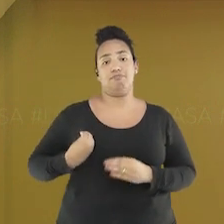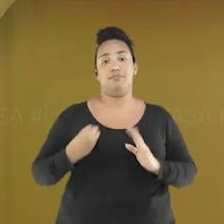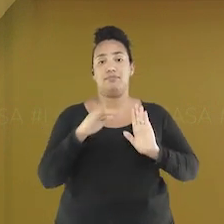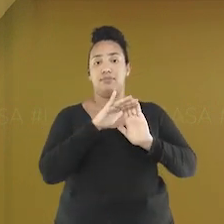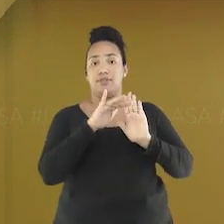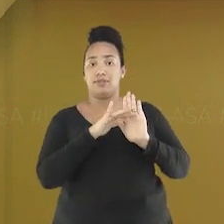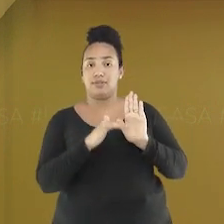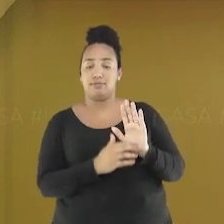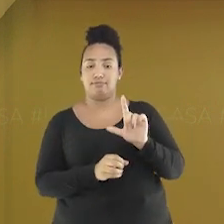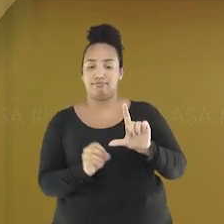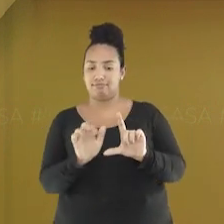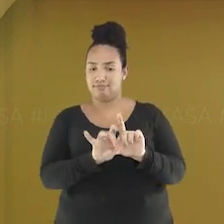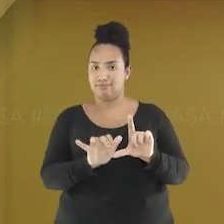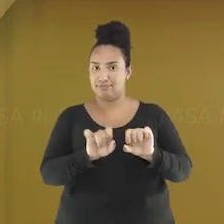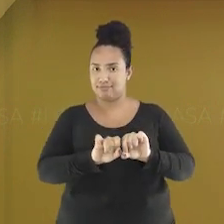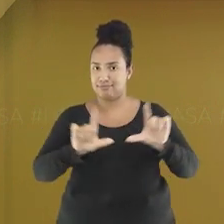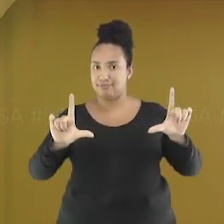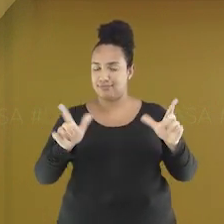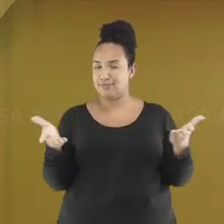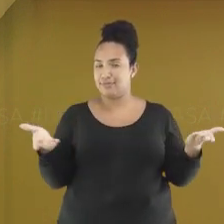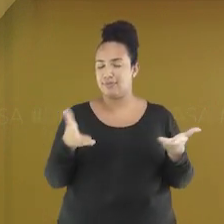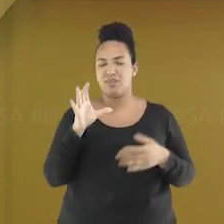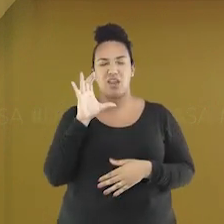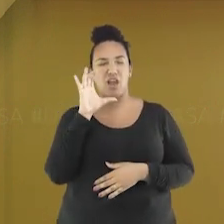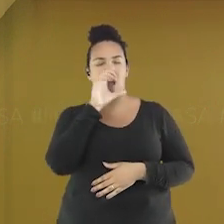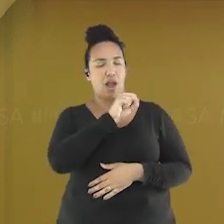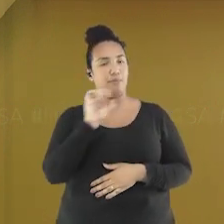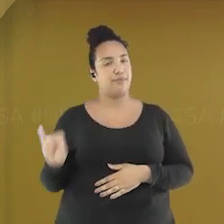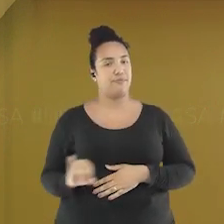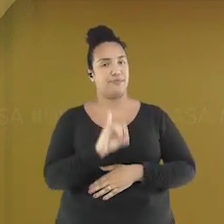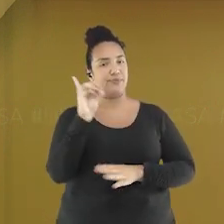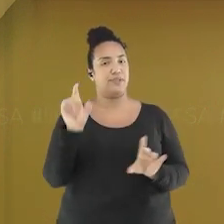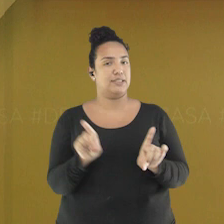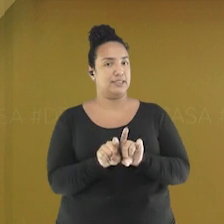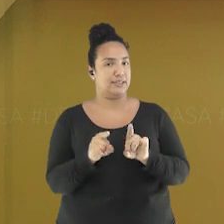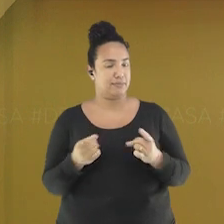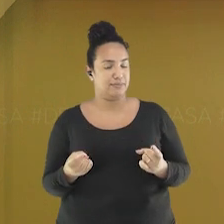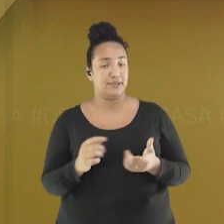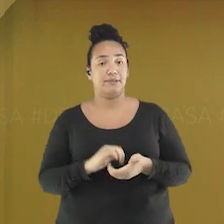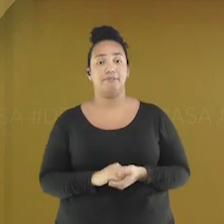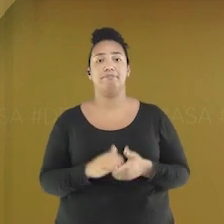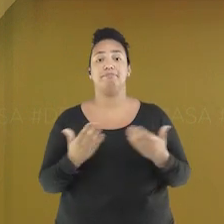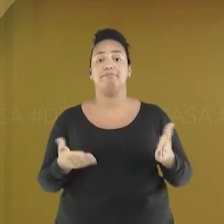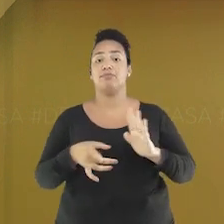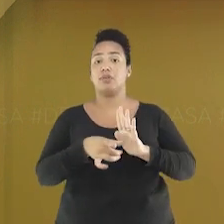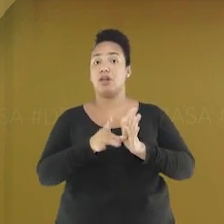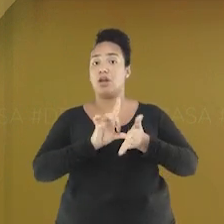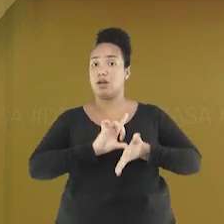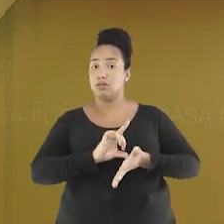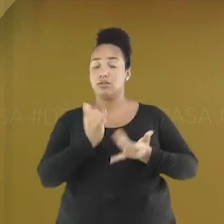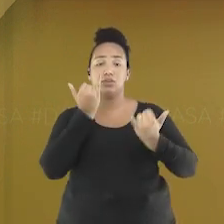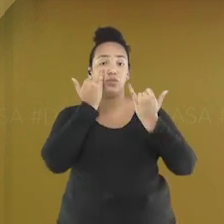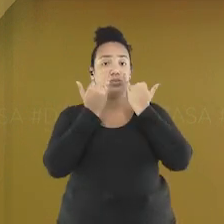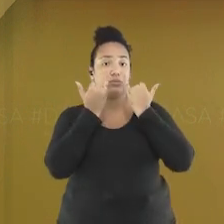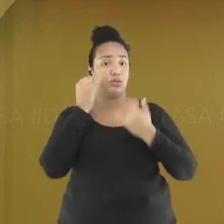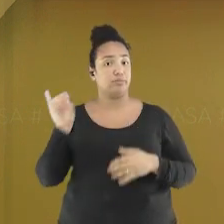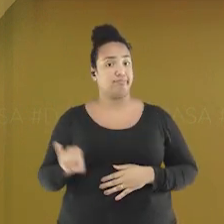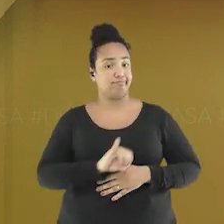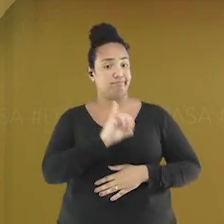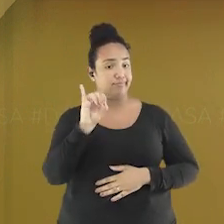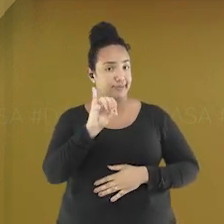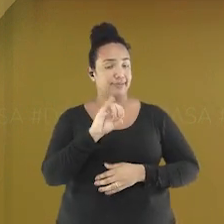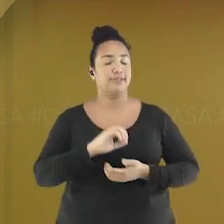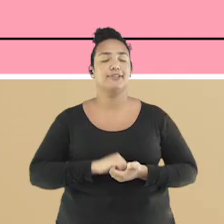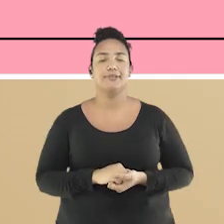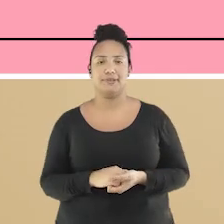meio do QR Code na sua tela. É rapidinho e é importante para nós. Antes de iniciarmos, vou passar algumas informações